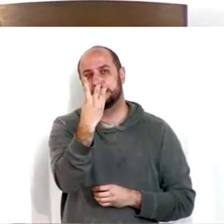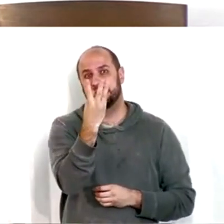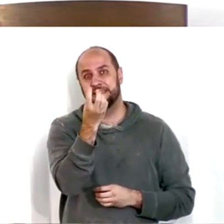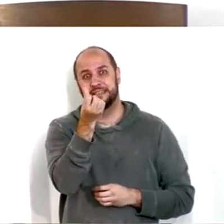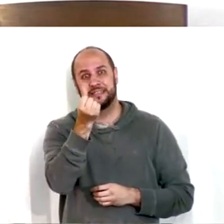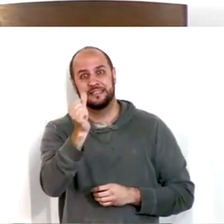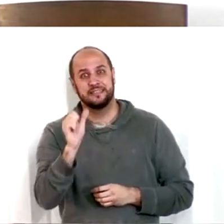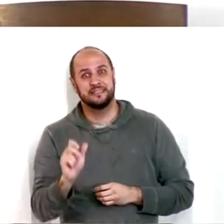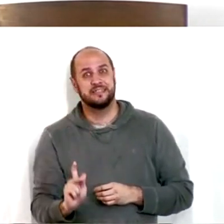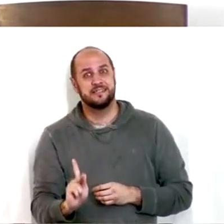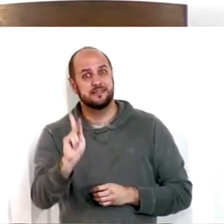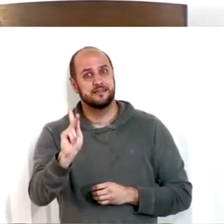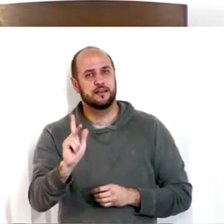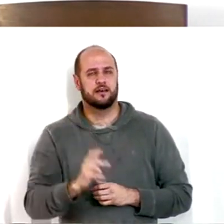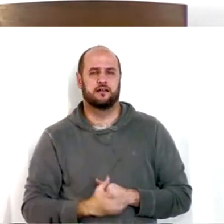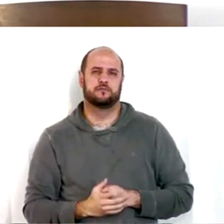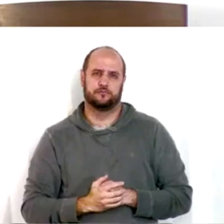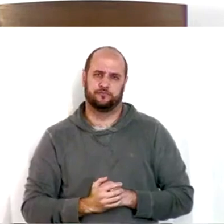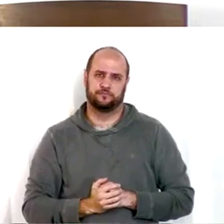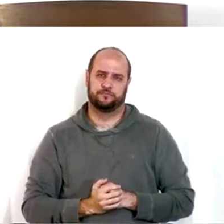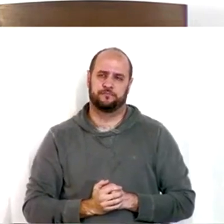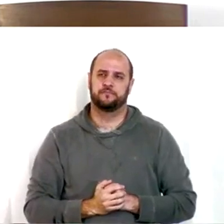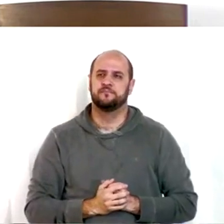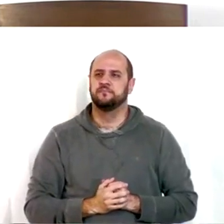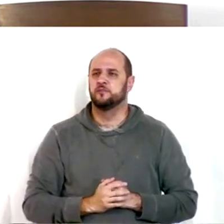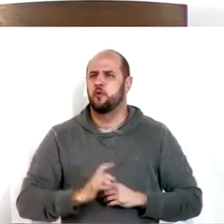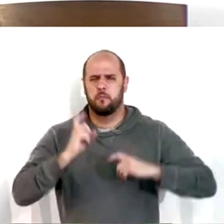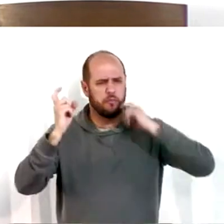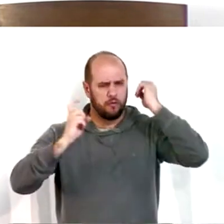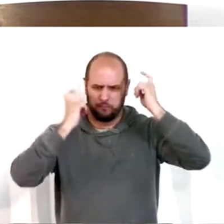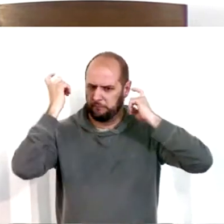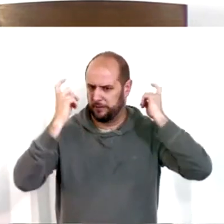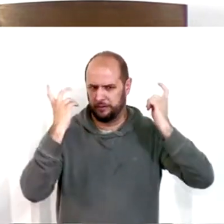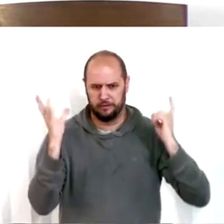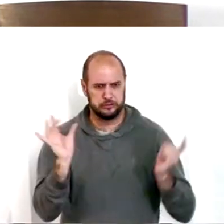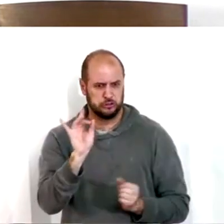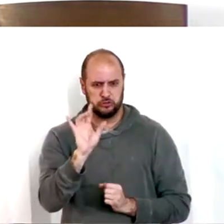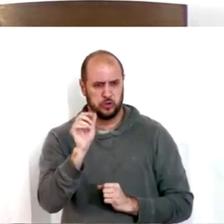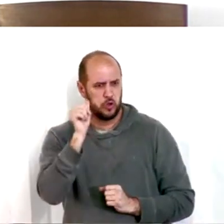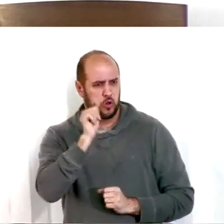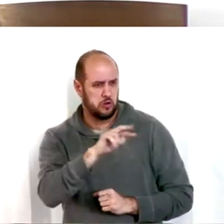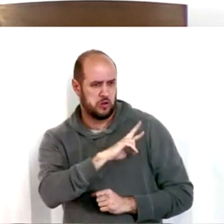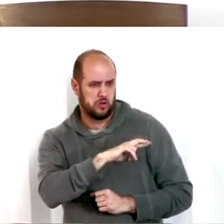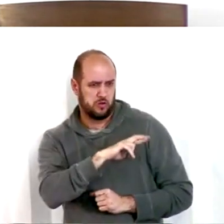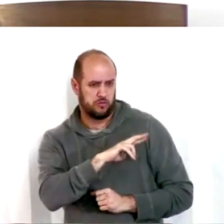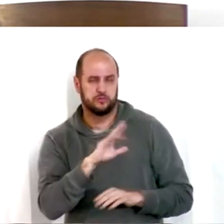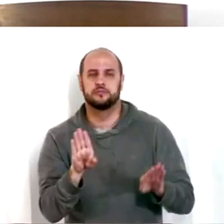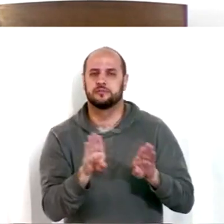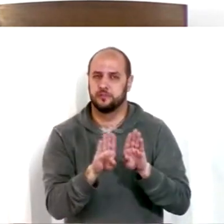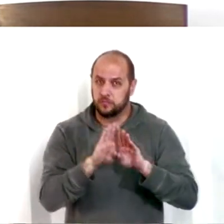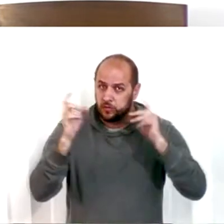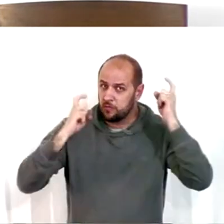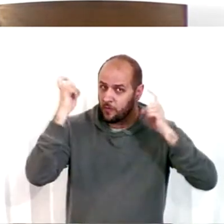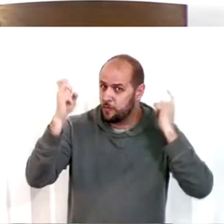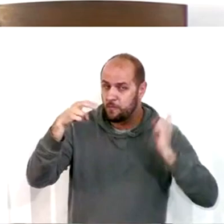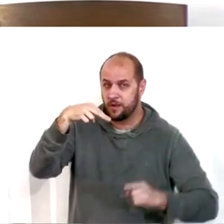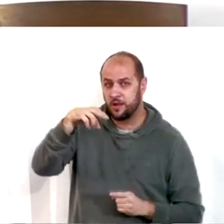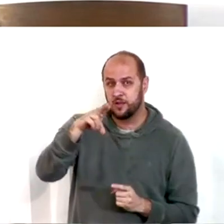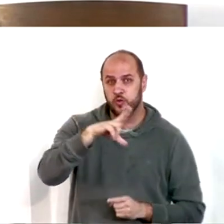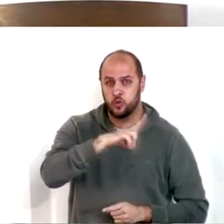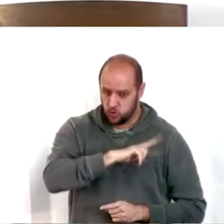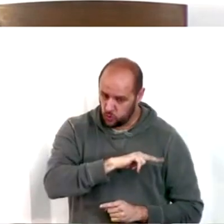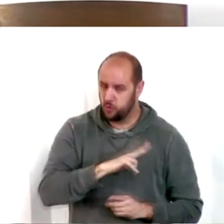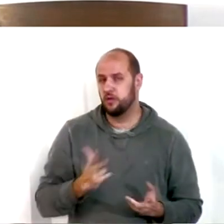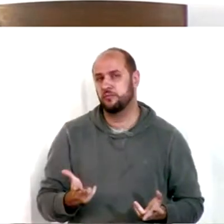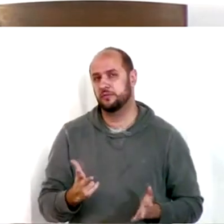quilos de cereais. Ele não está preocupado simplesmente com Ruth, mas com Noemi. E é a segunda vez